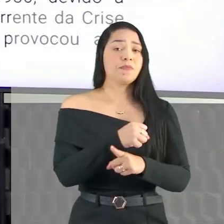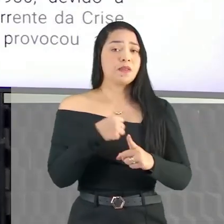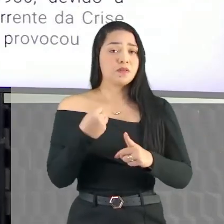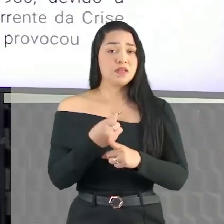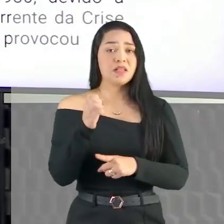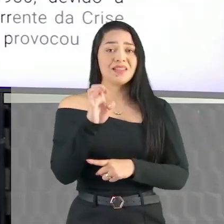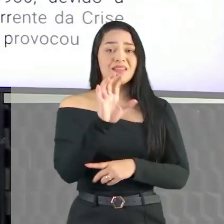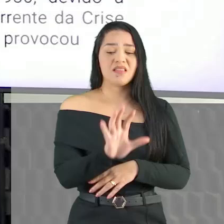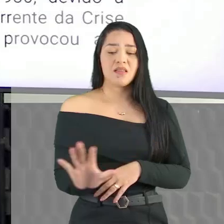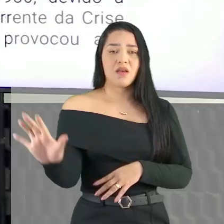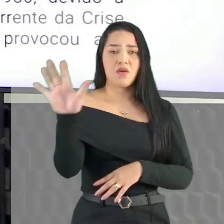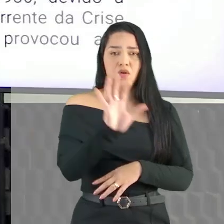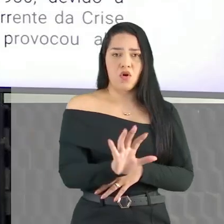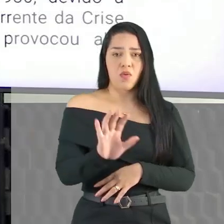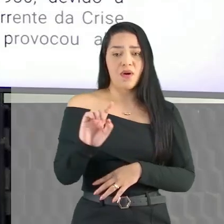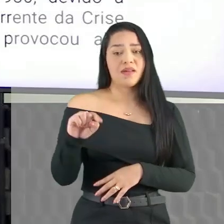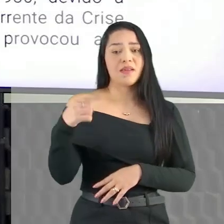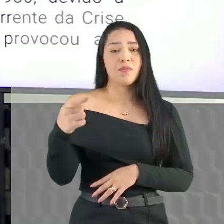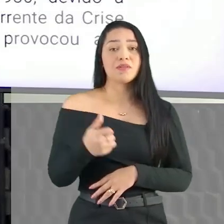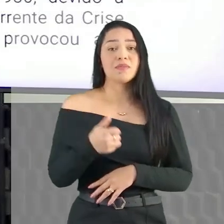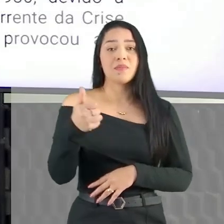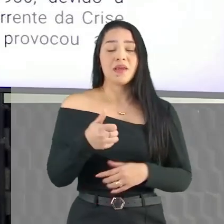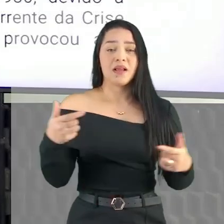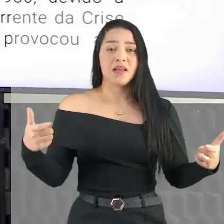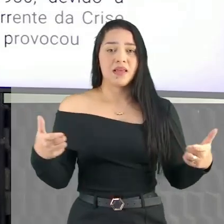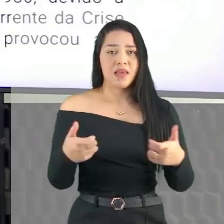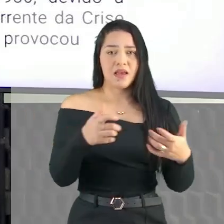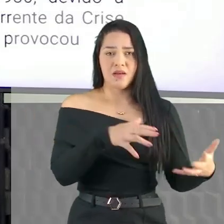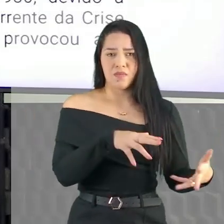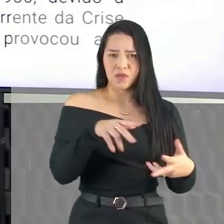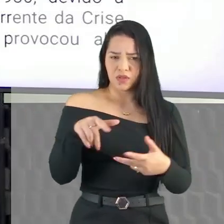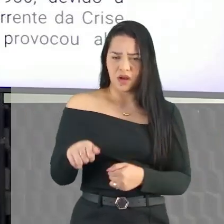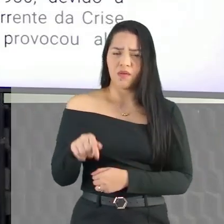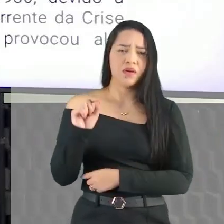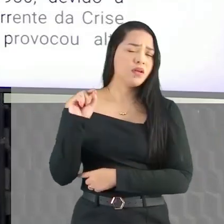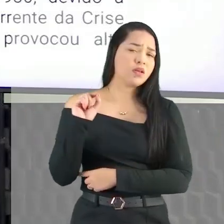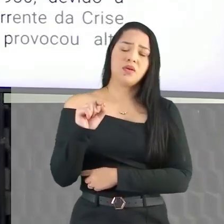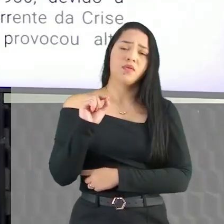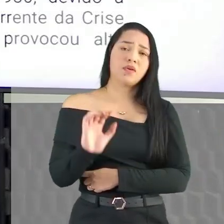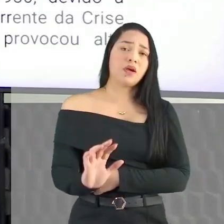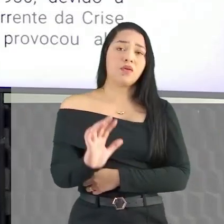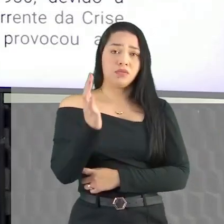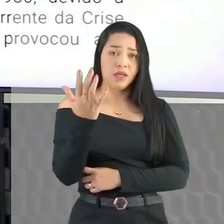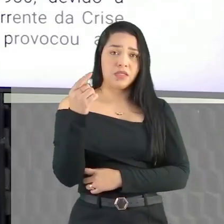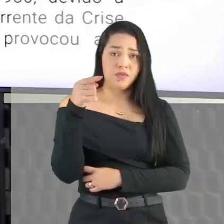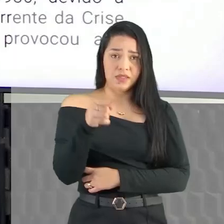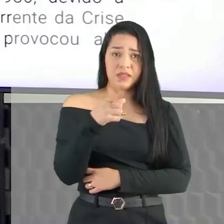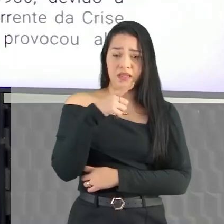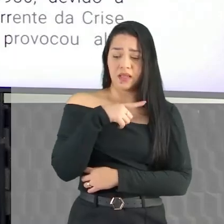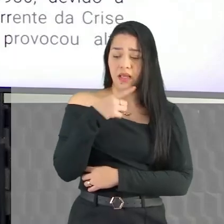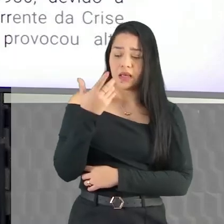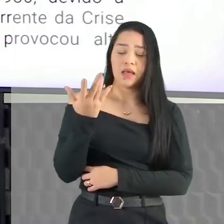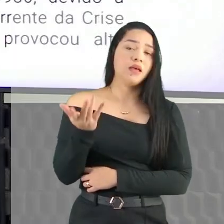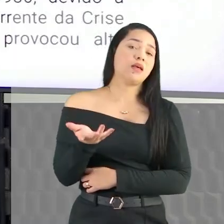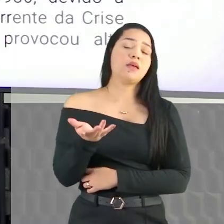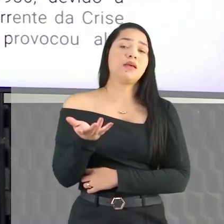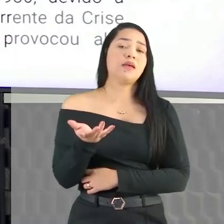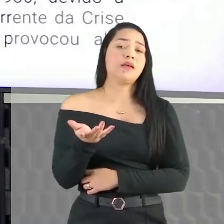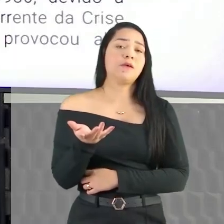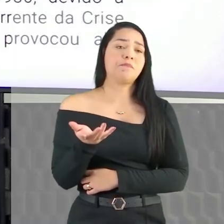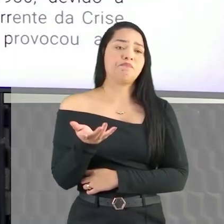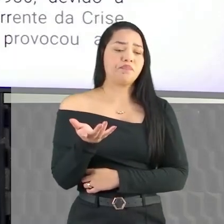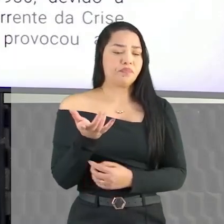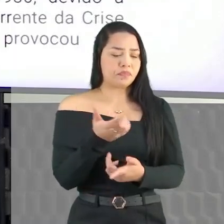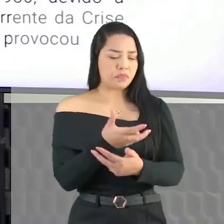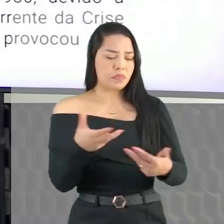na Europa, pós-guerra, pós-Primeira Guerra Mundial. E aí o que acontece? Você tem então uma